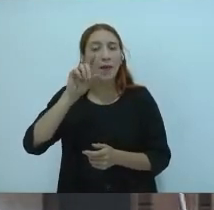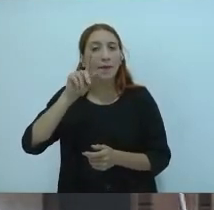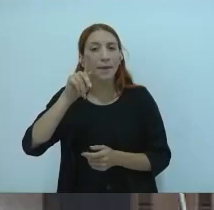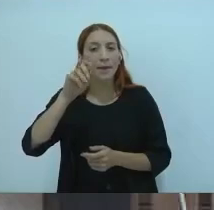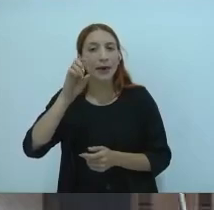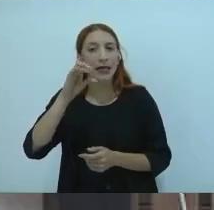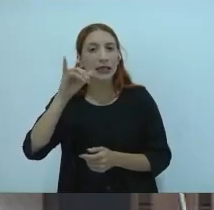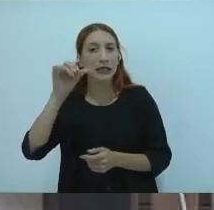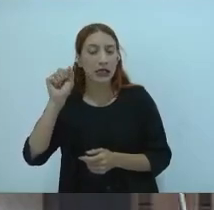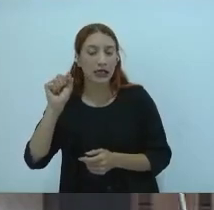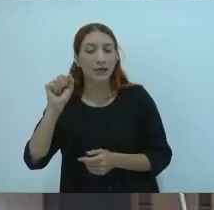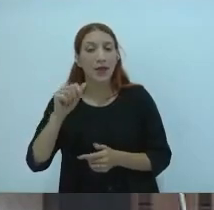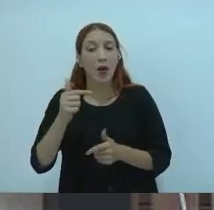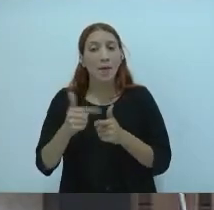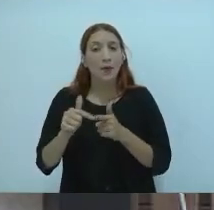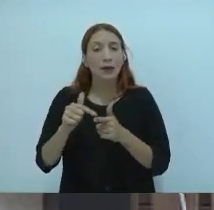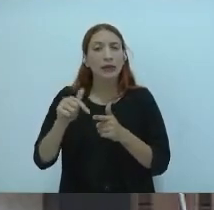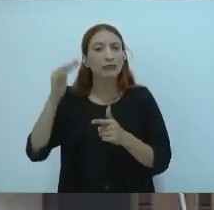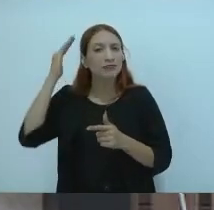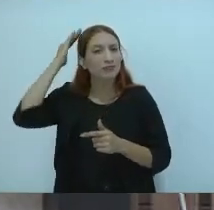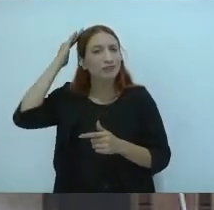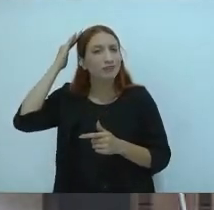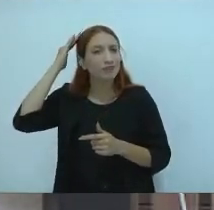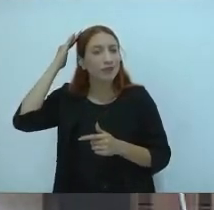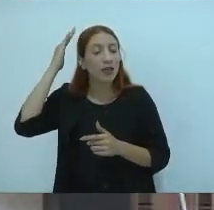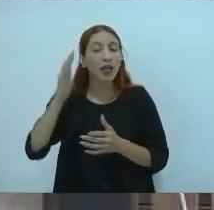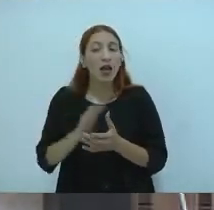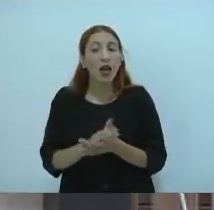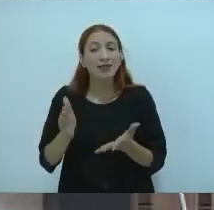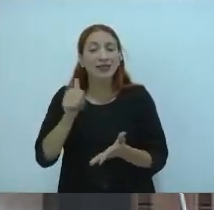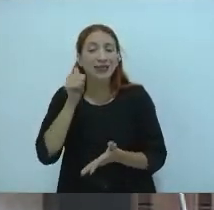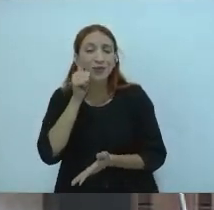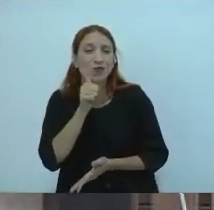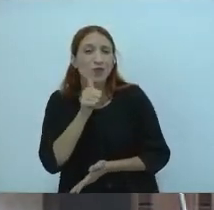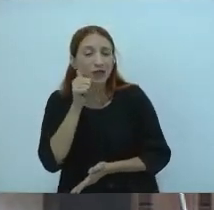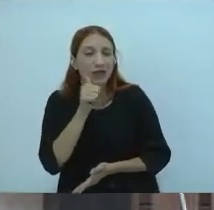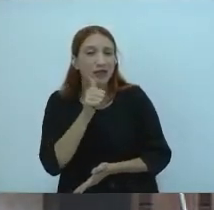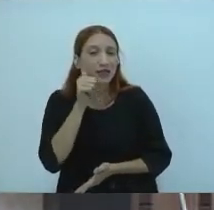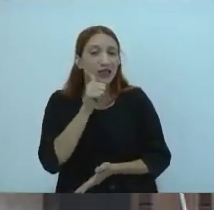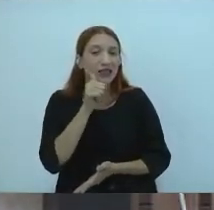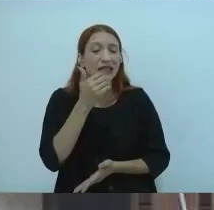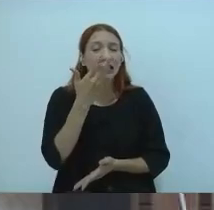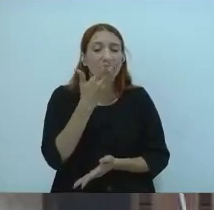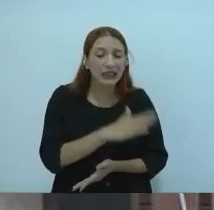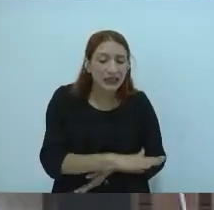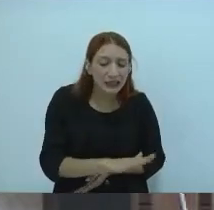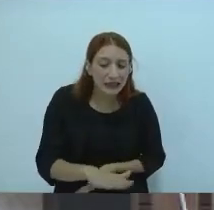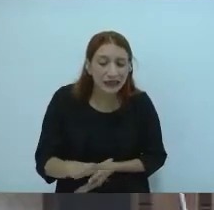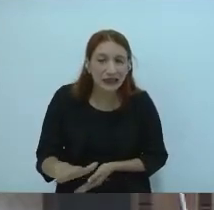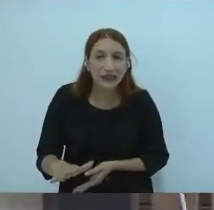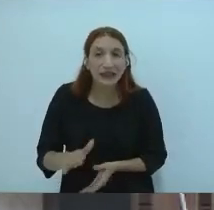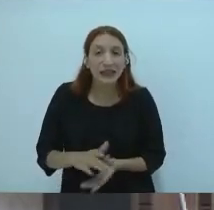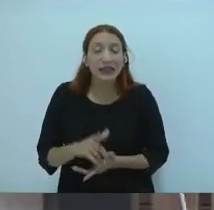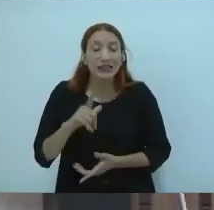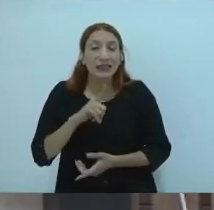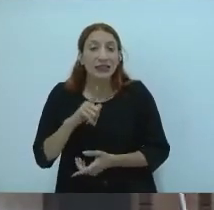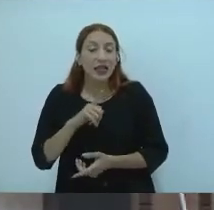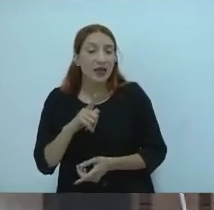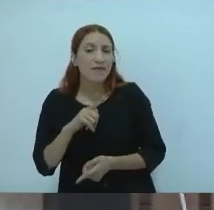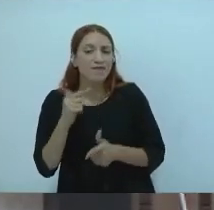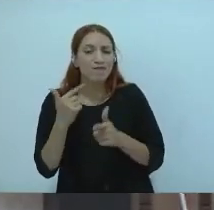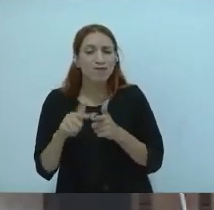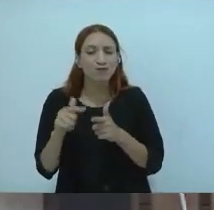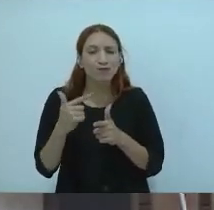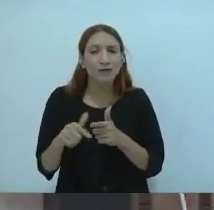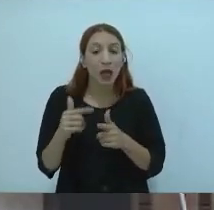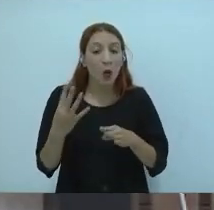aerata que traz justamente um momento onde as mulheres onde crianças passam por dificuldades